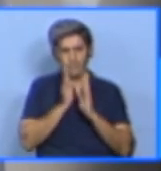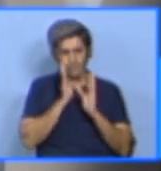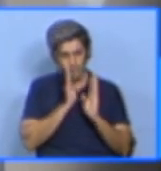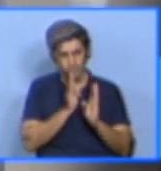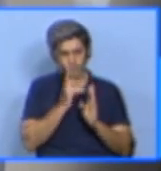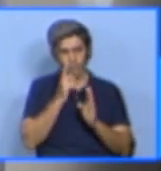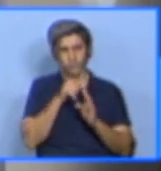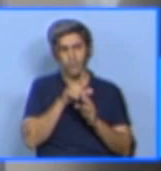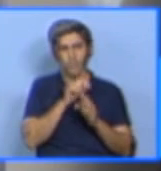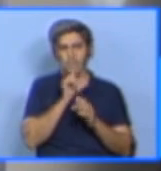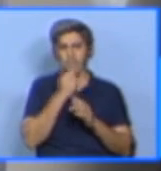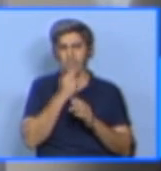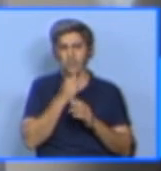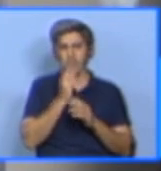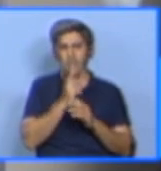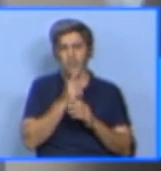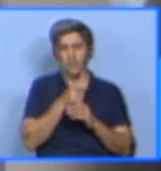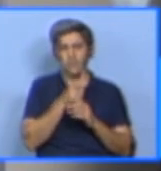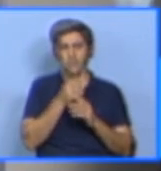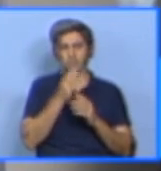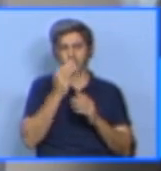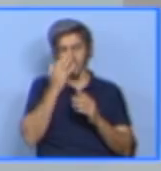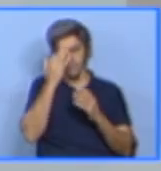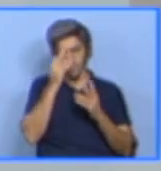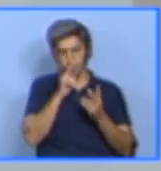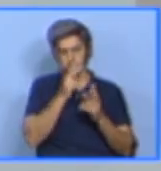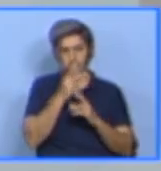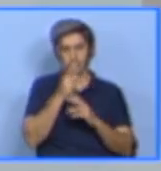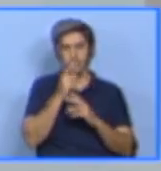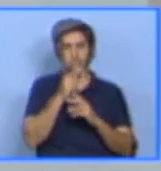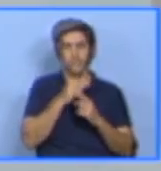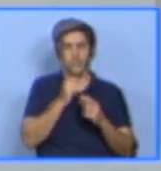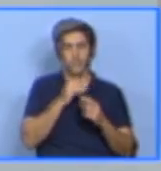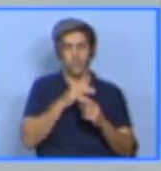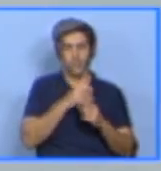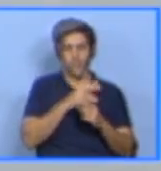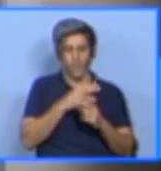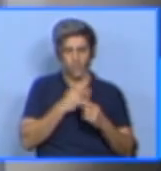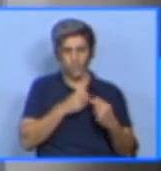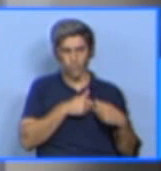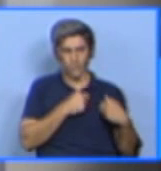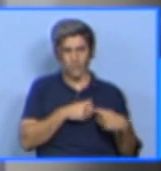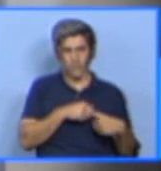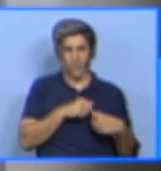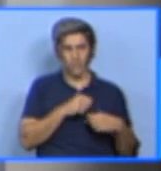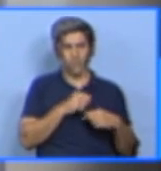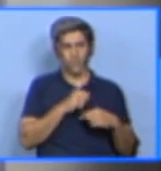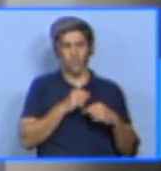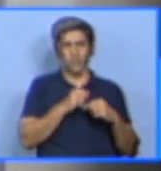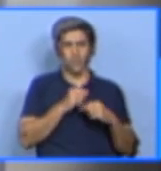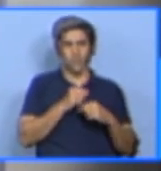uma das partes do segredo era justamente a consagração da Rússia ao Imaculado Coração. E portanto, toda